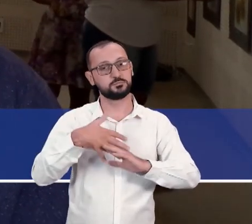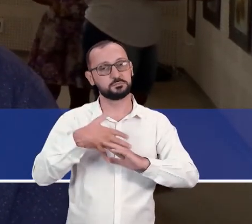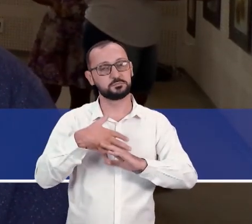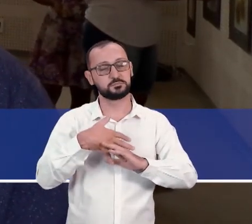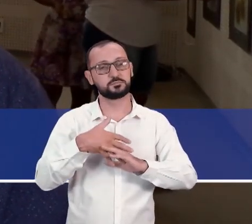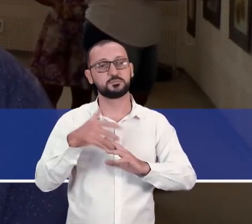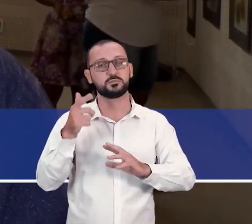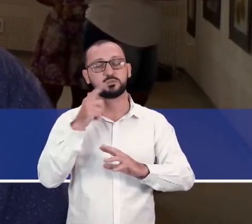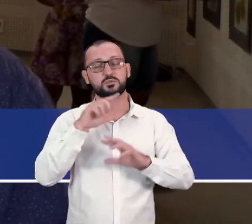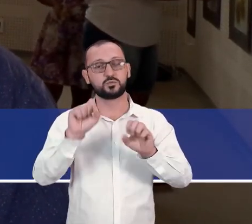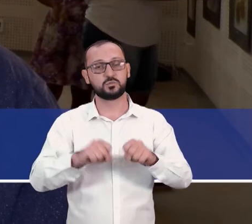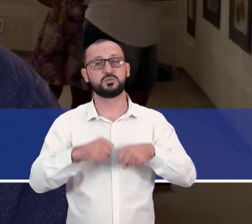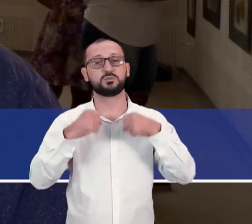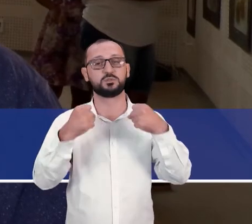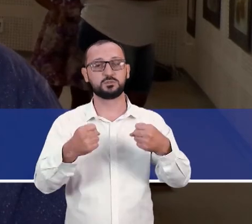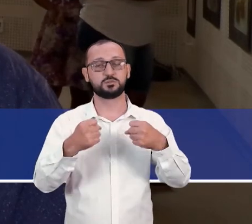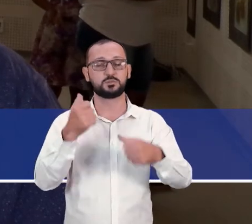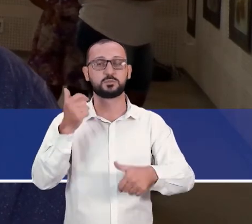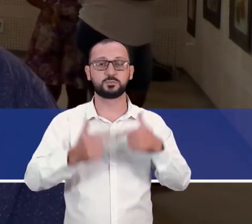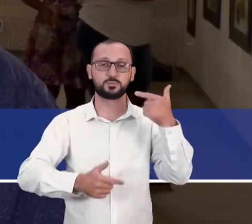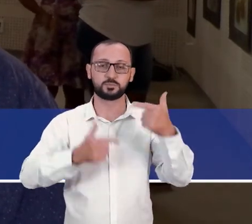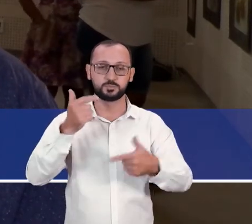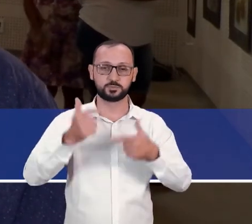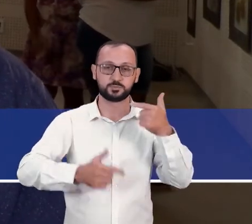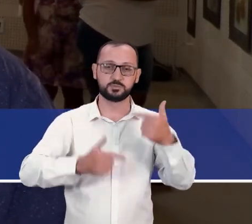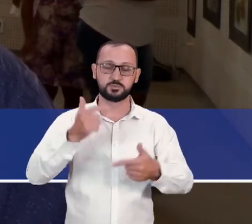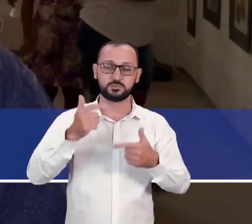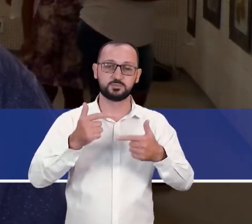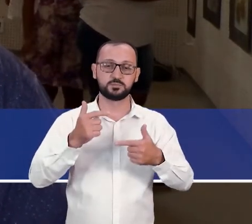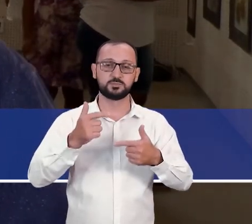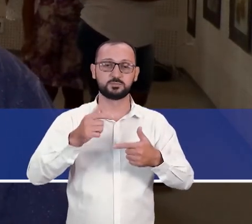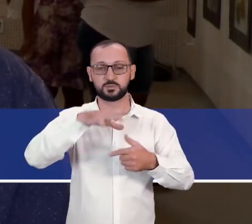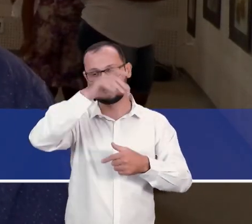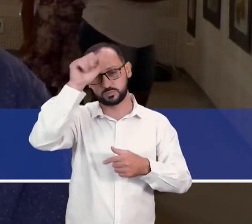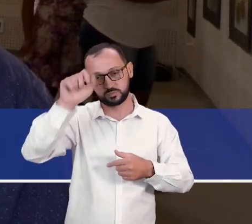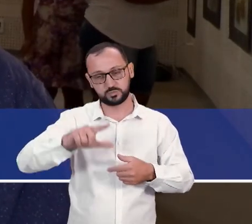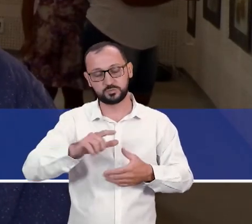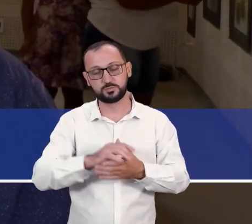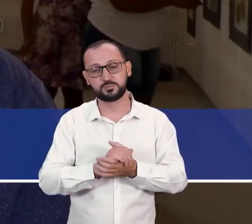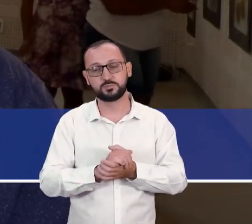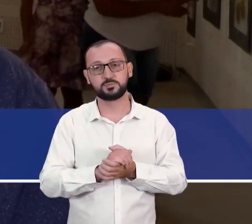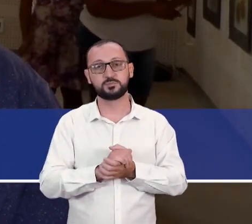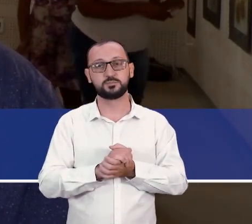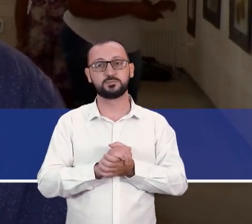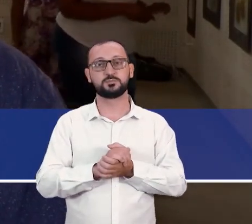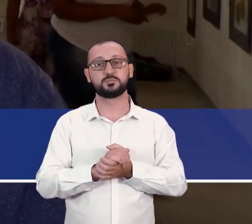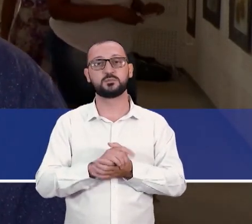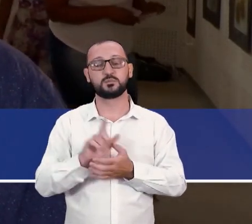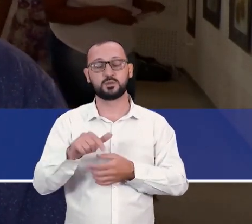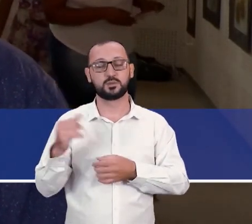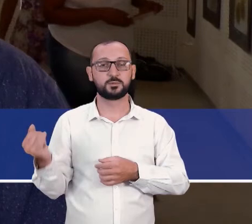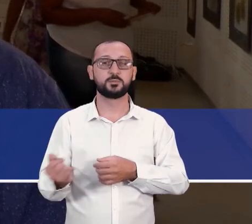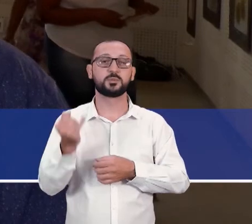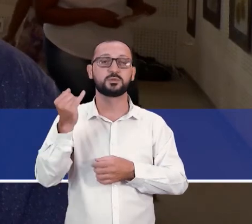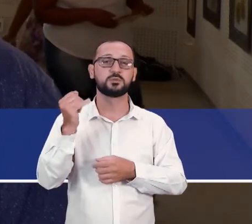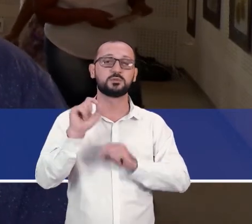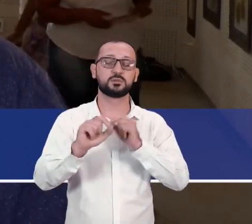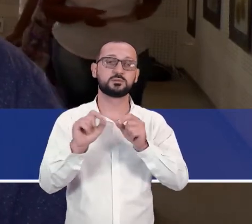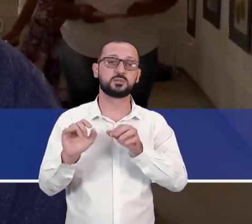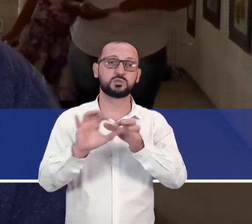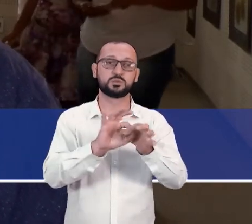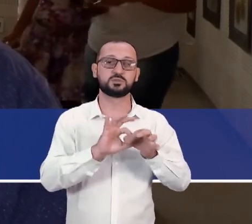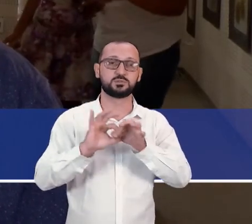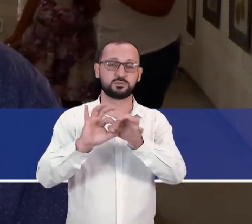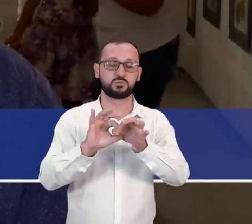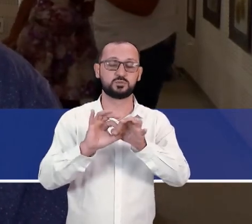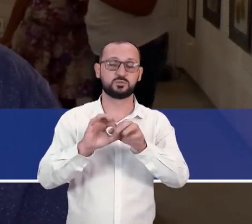universidades, para poder fortalecer uma política pública do estado de Mato Grosso do Sul. Então, assim, é de extrema importância